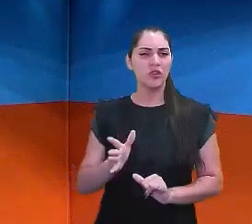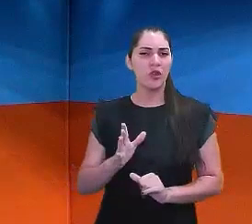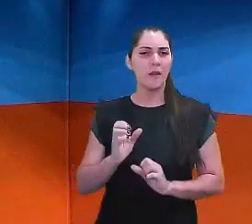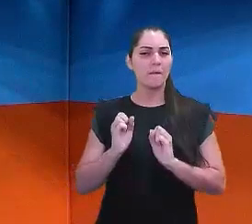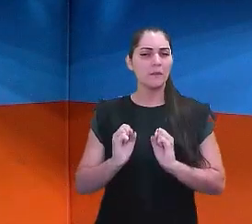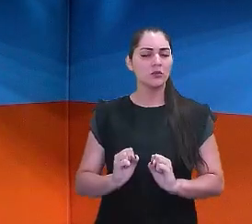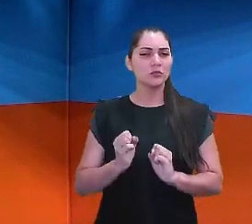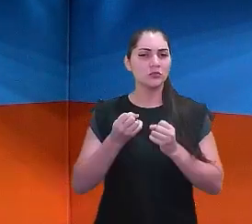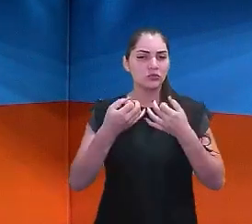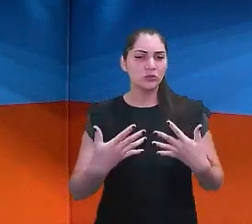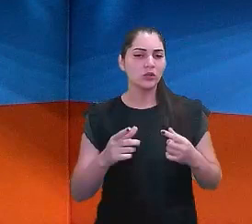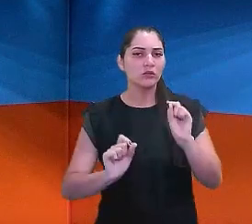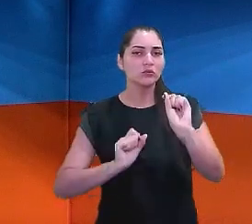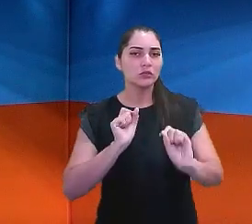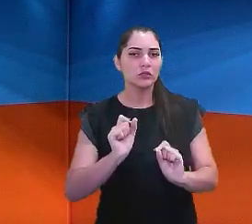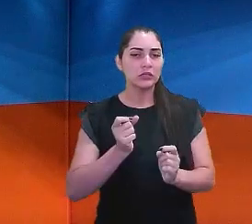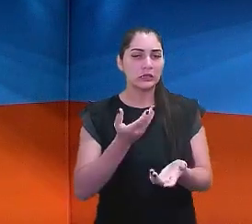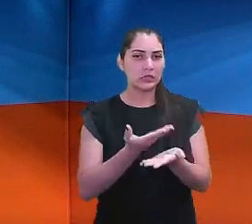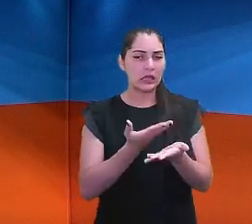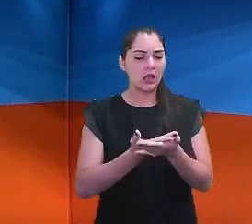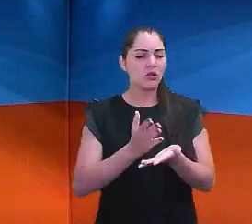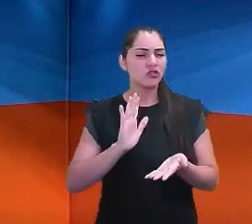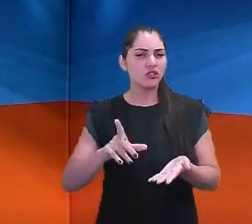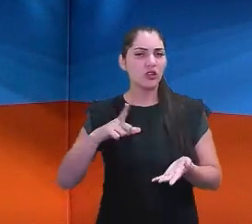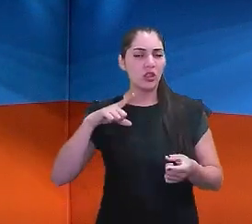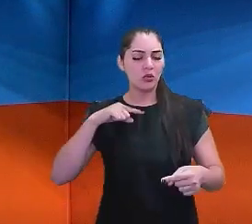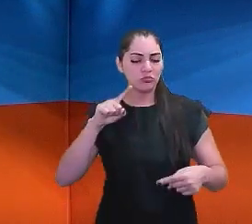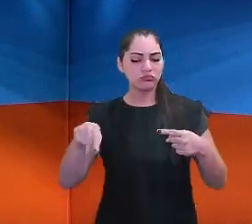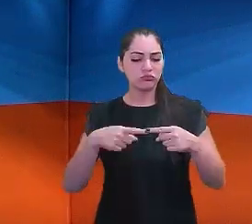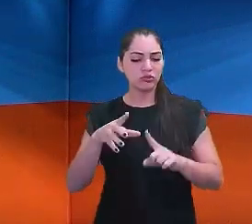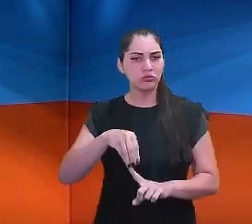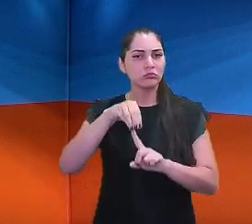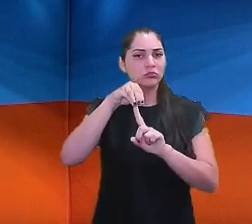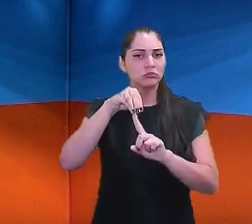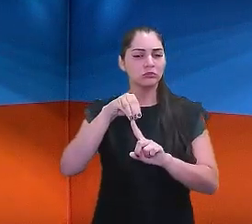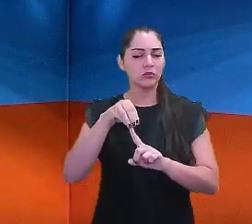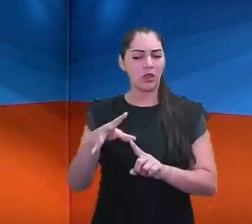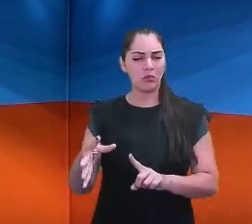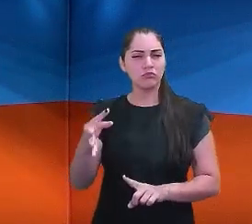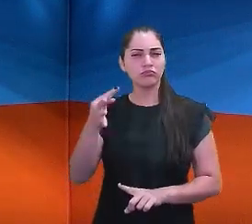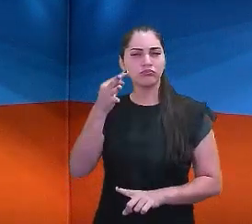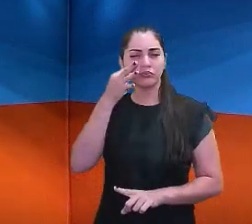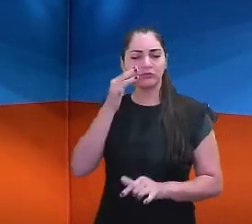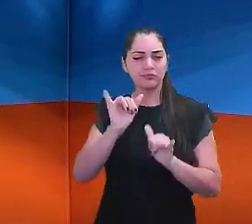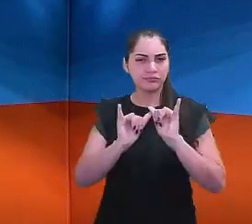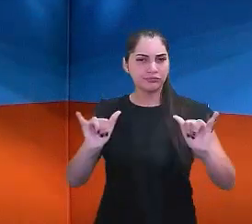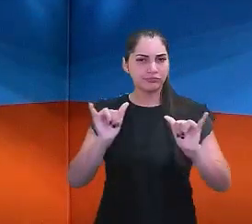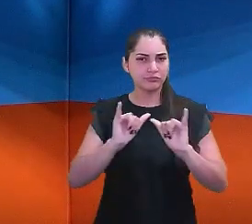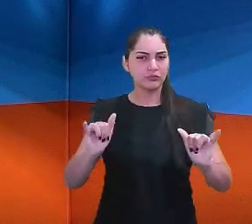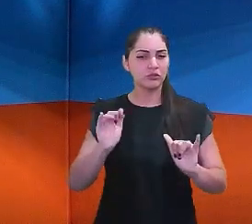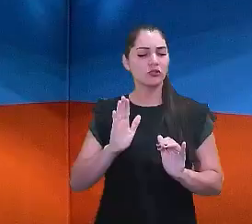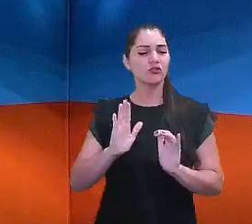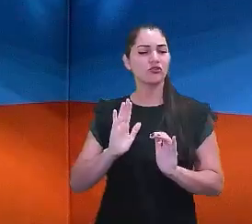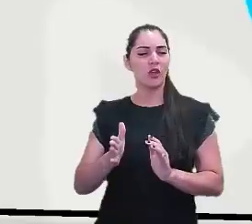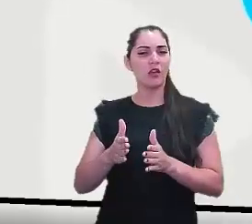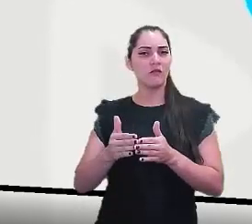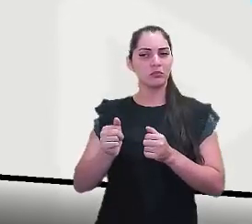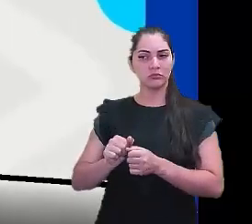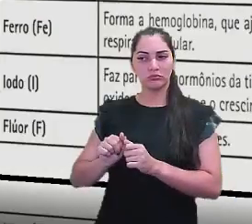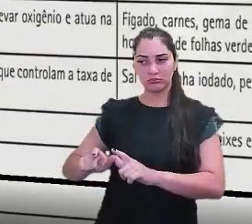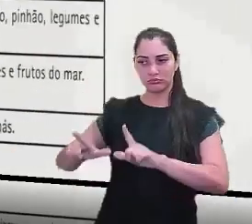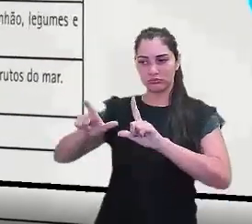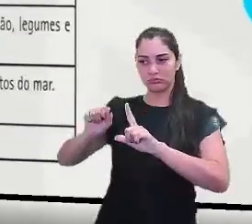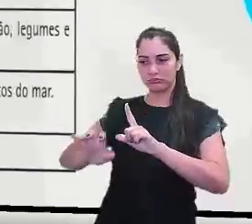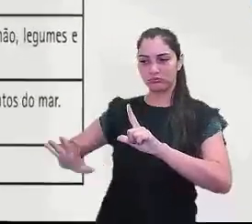parte da nossa aula já chegou no seu objetivo principal. Então, se liga nessas informações. Já vou pedir para a produção abrir a próxima